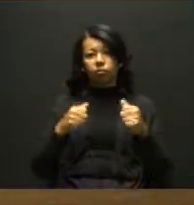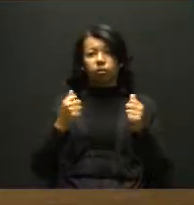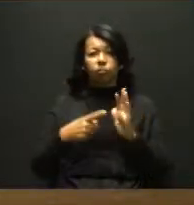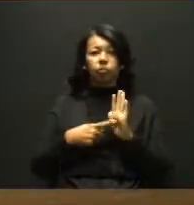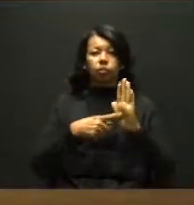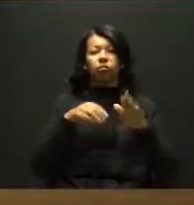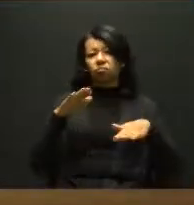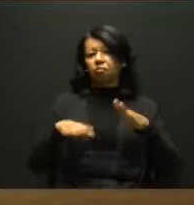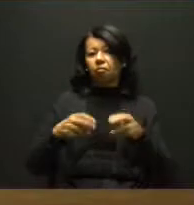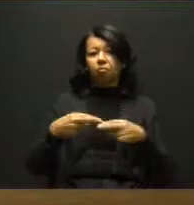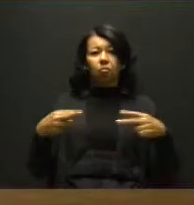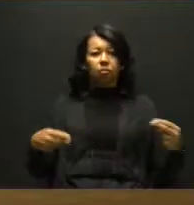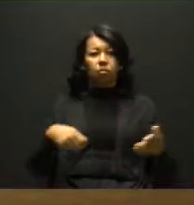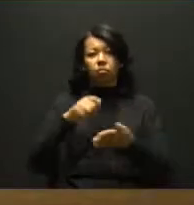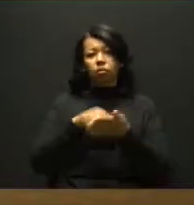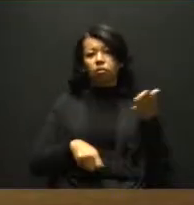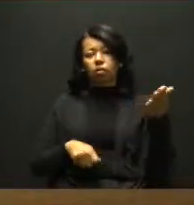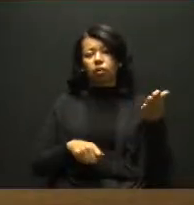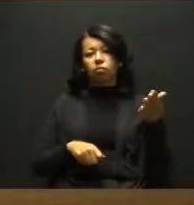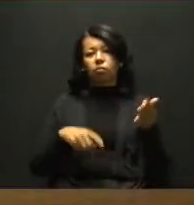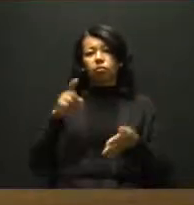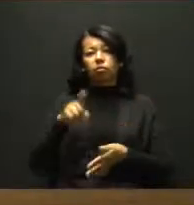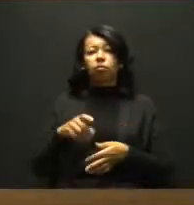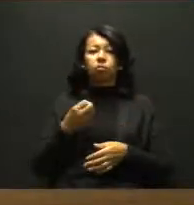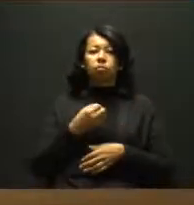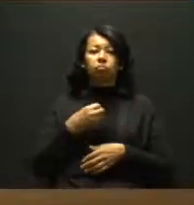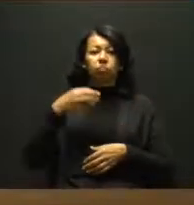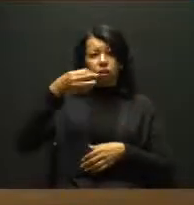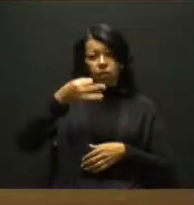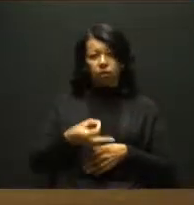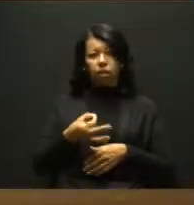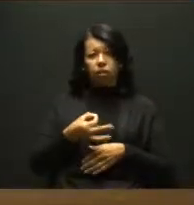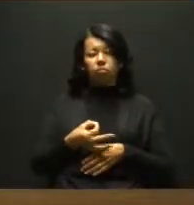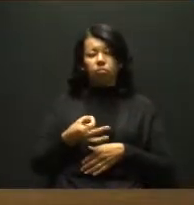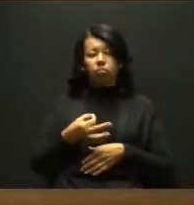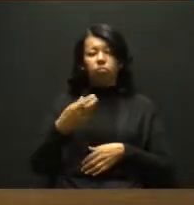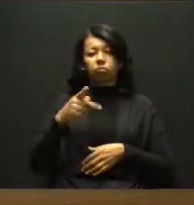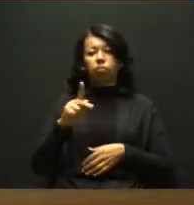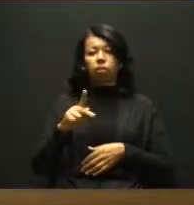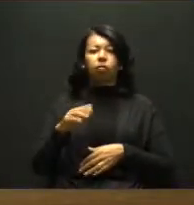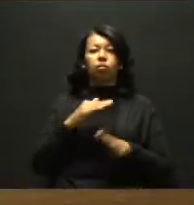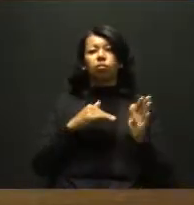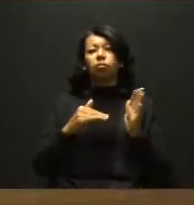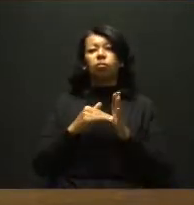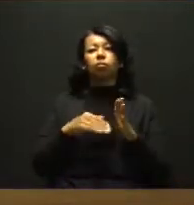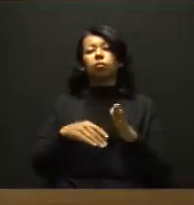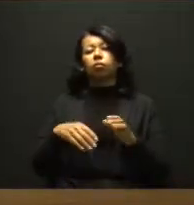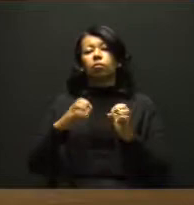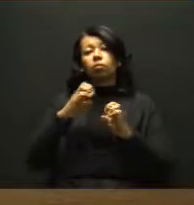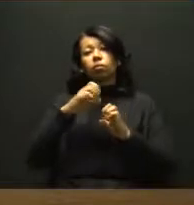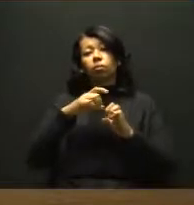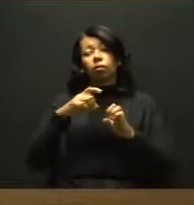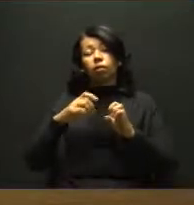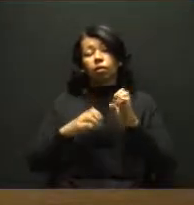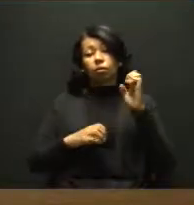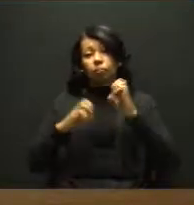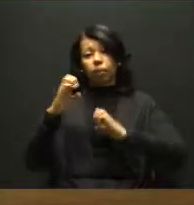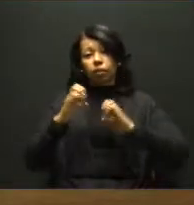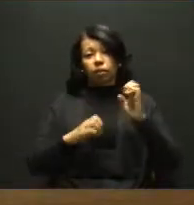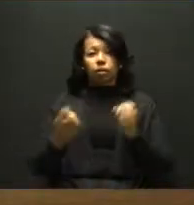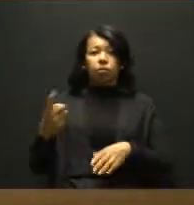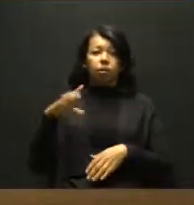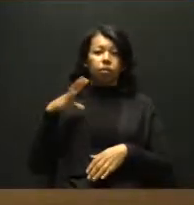qualquer procedimento contratual não seria nenhum incômodo ou desconforto para nenhum empresário na cidade já que a pessoa que é